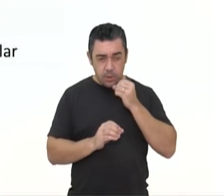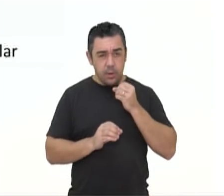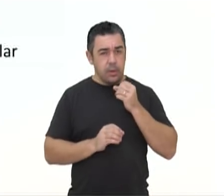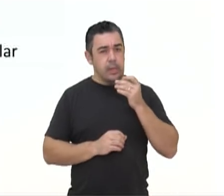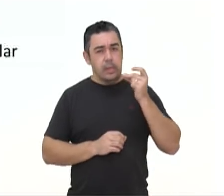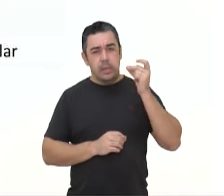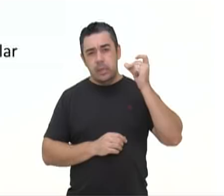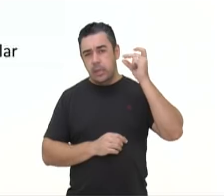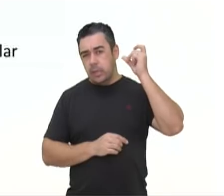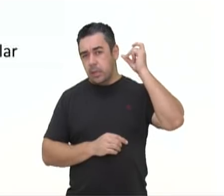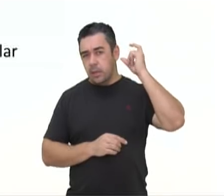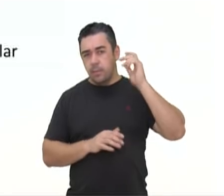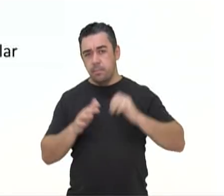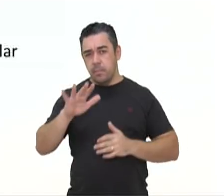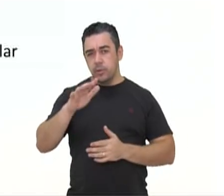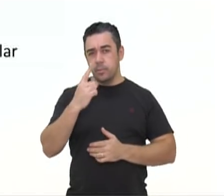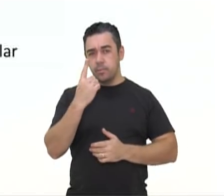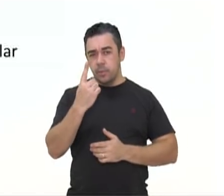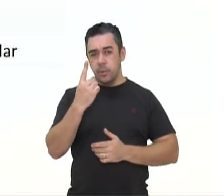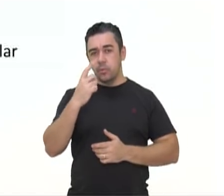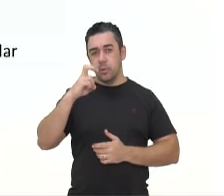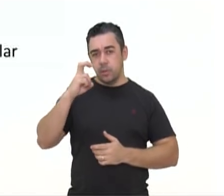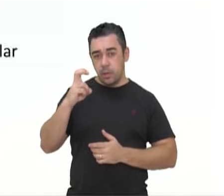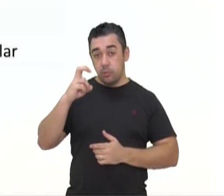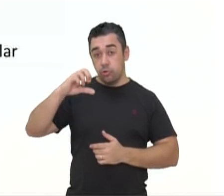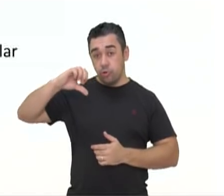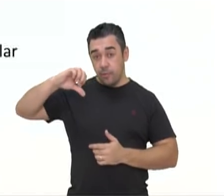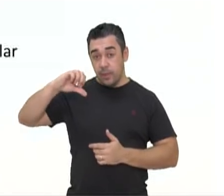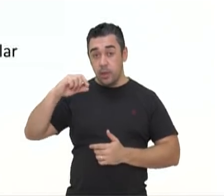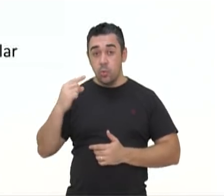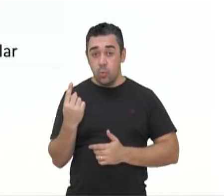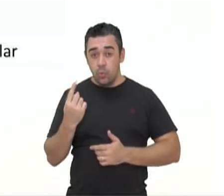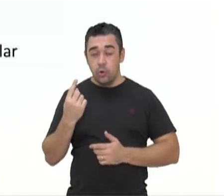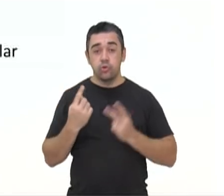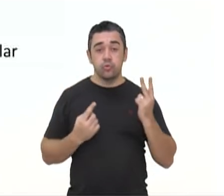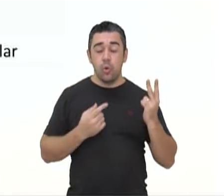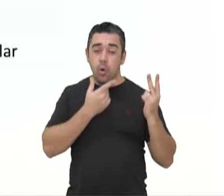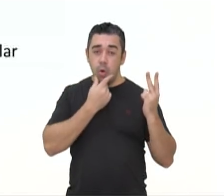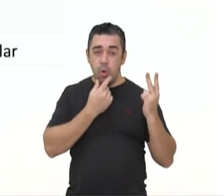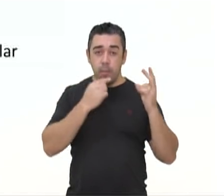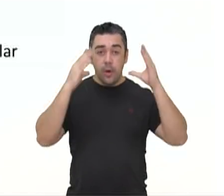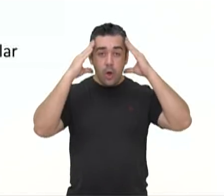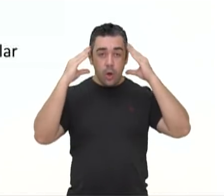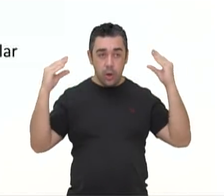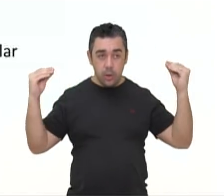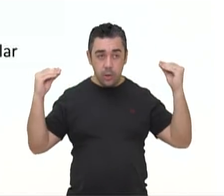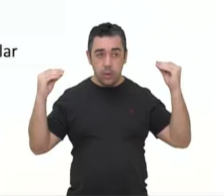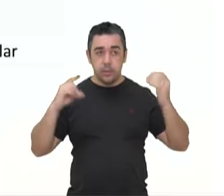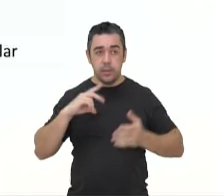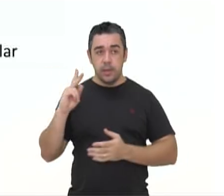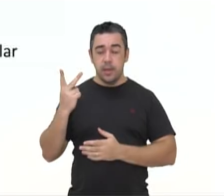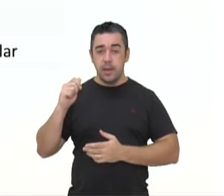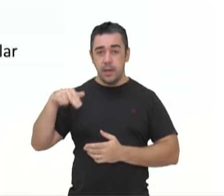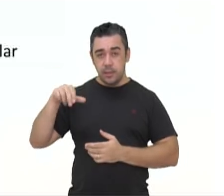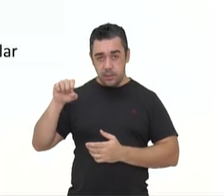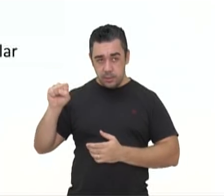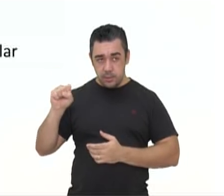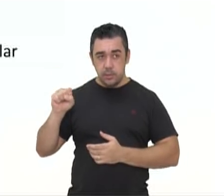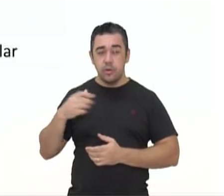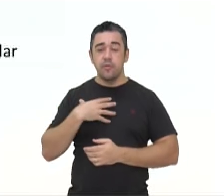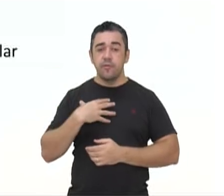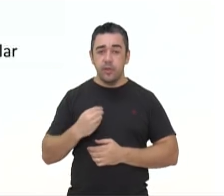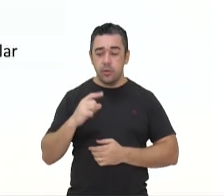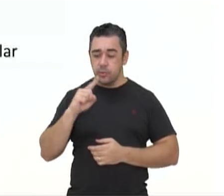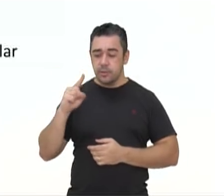mais aproximadamente 1591. Foram 2 holandeses, o Hans Janssen e o seu filho